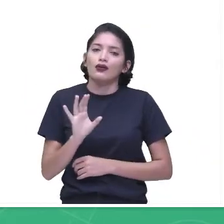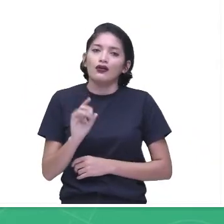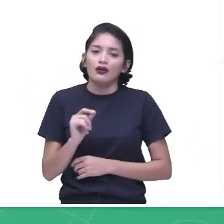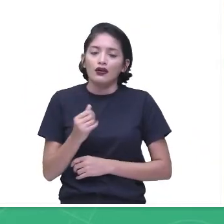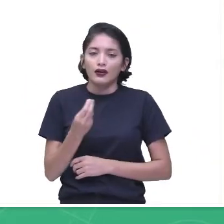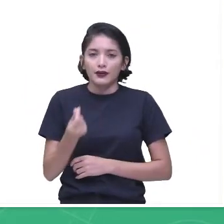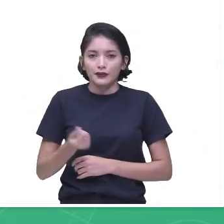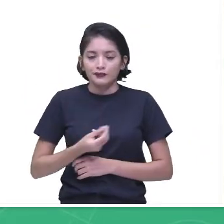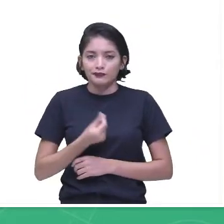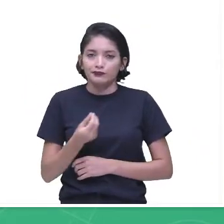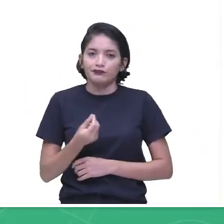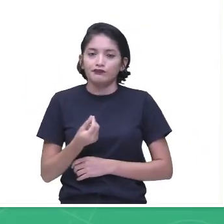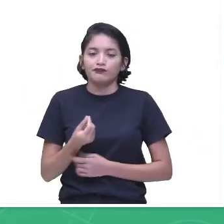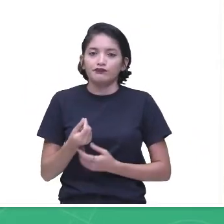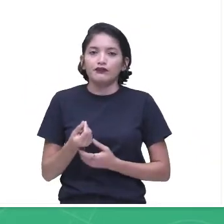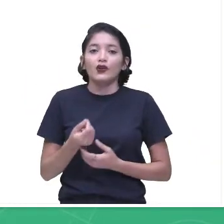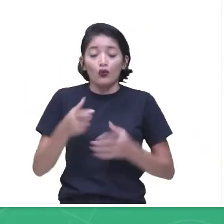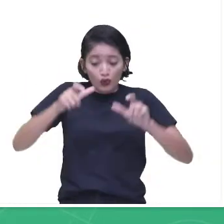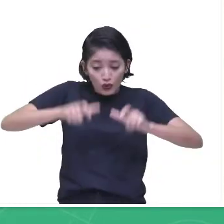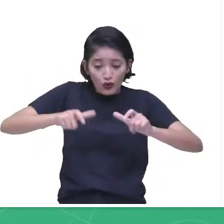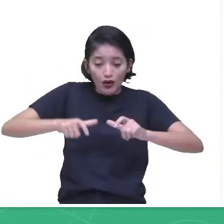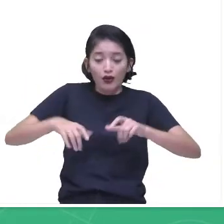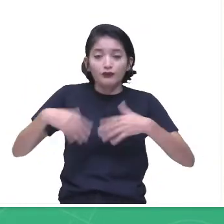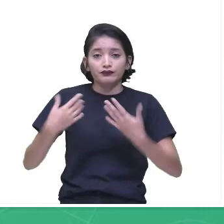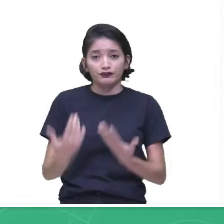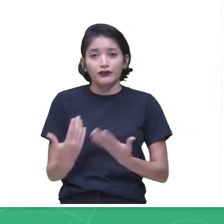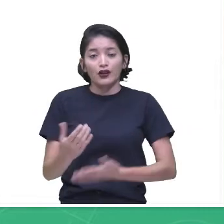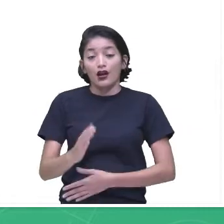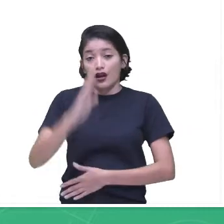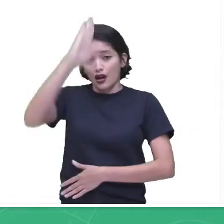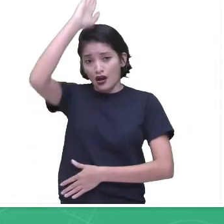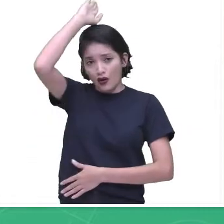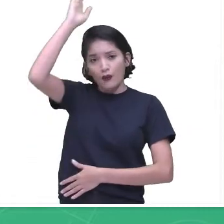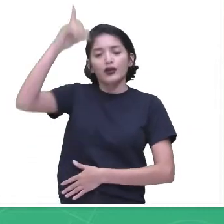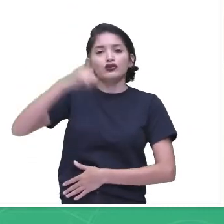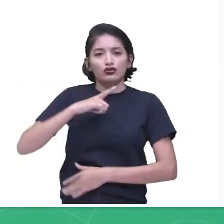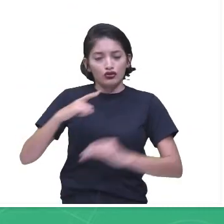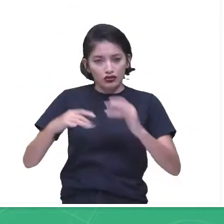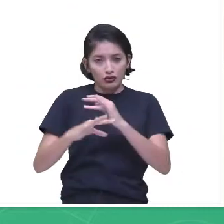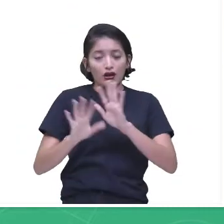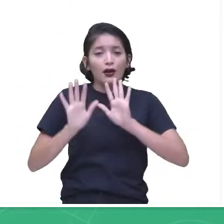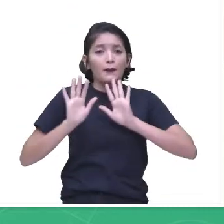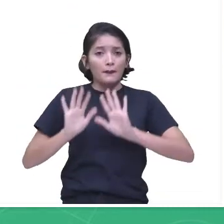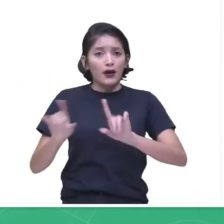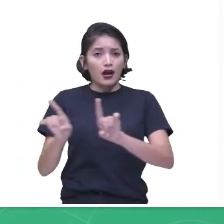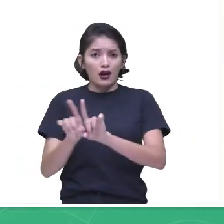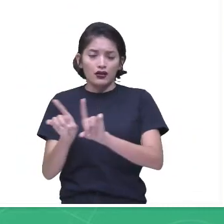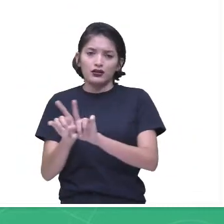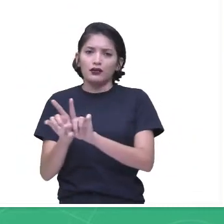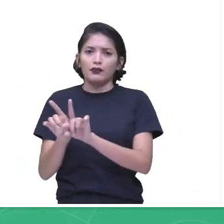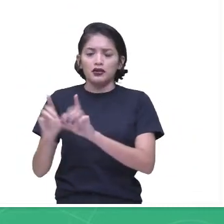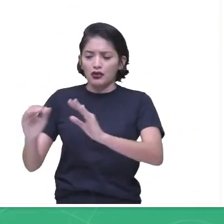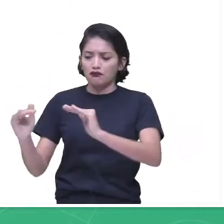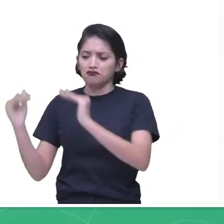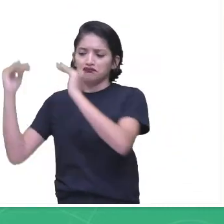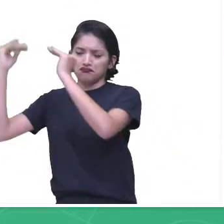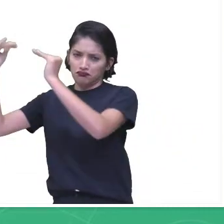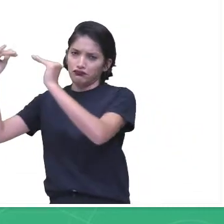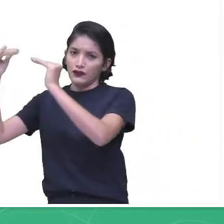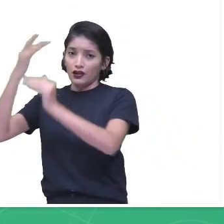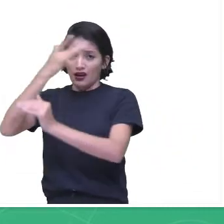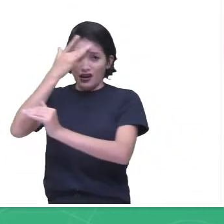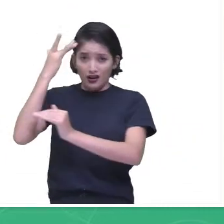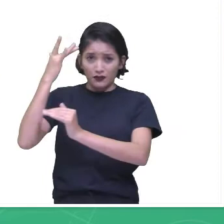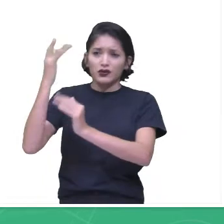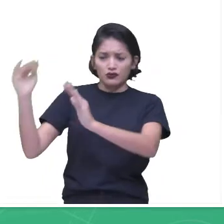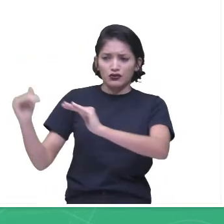uma cidade-estado. A Roma, ela tinha a cidade ali, estado, mas ela tinha o seu império, né? E as pessoas do império